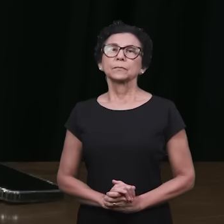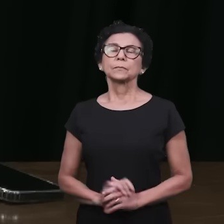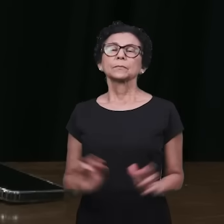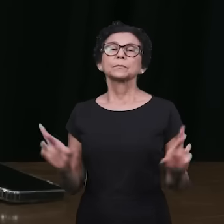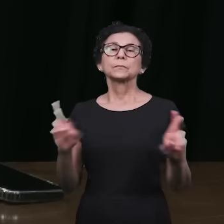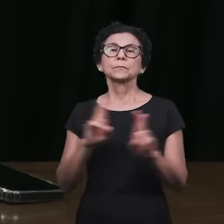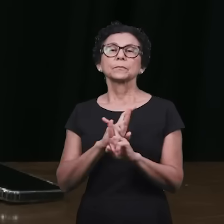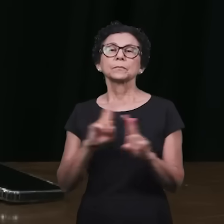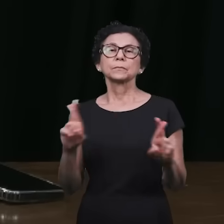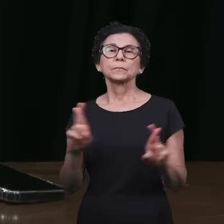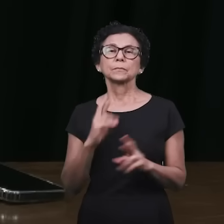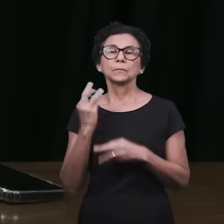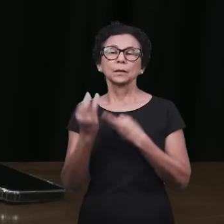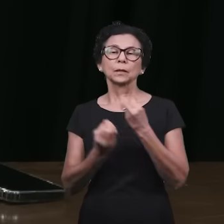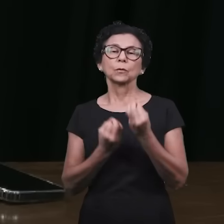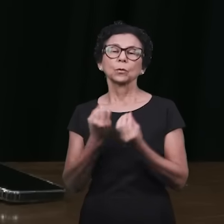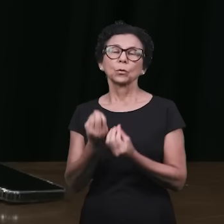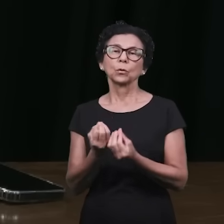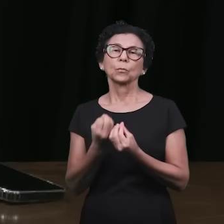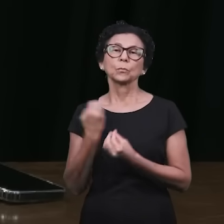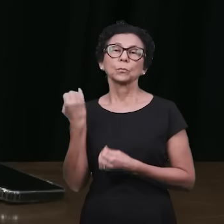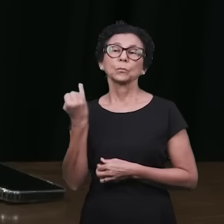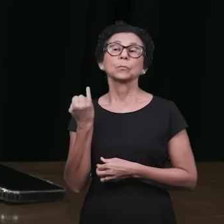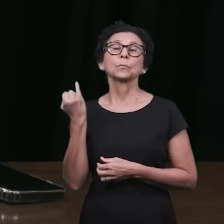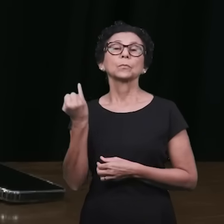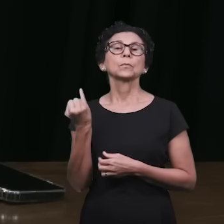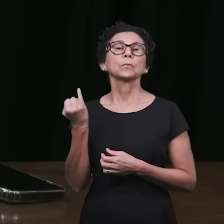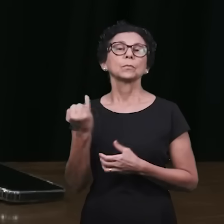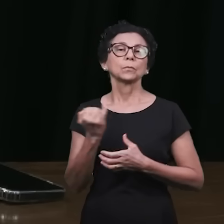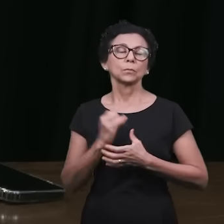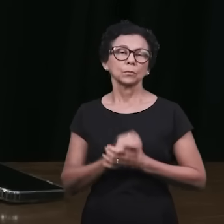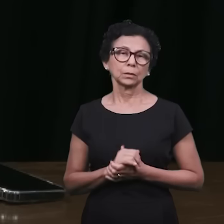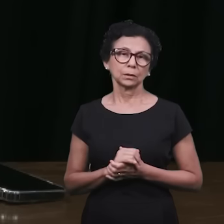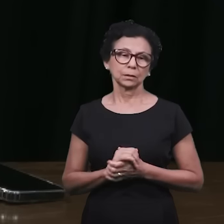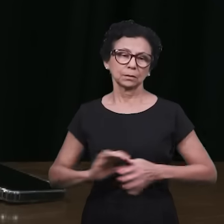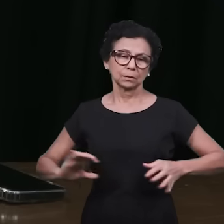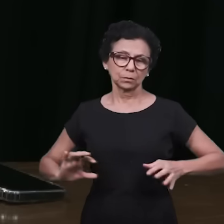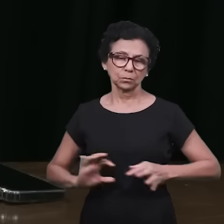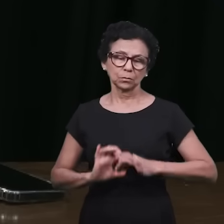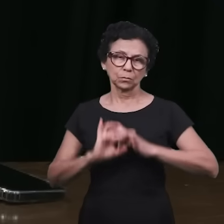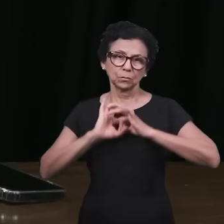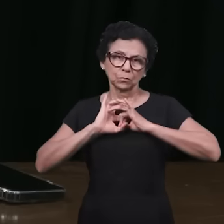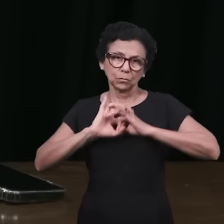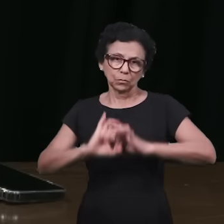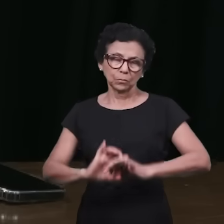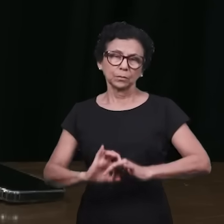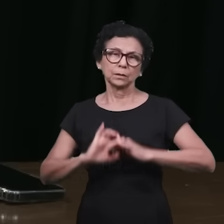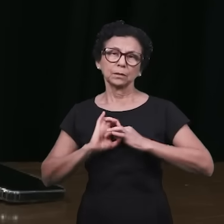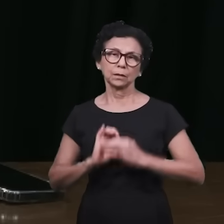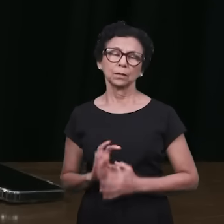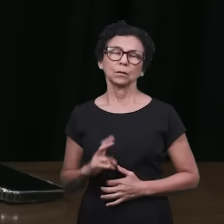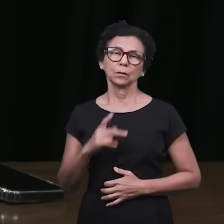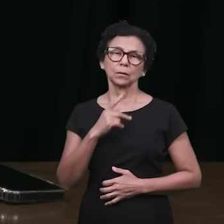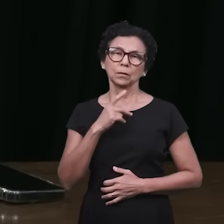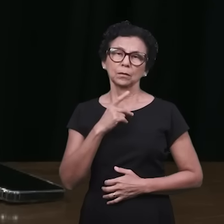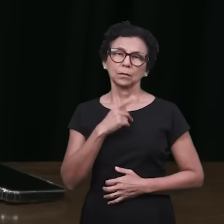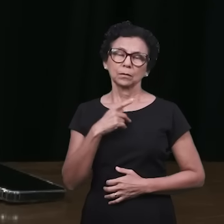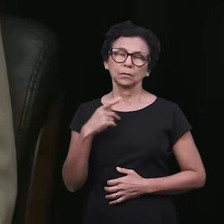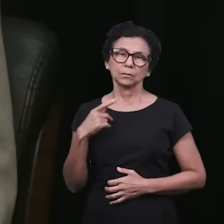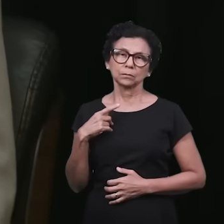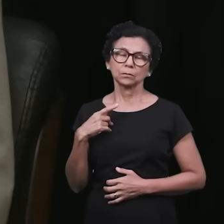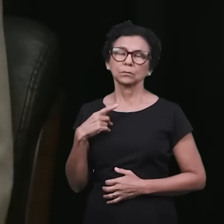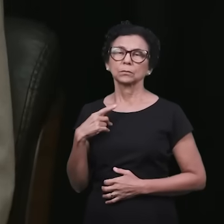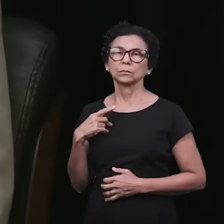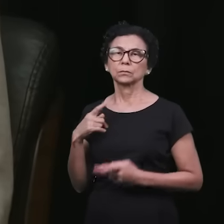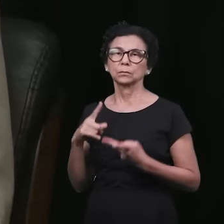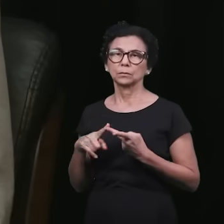relacionamento, esse comunhão? Qual é a importância de haver comunhão, né, entre o pastor e a ovelha e o pastor? Aí nós